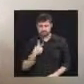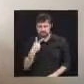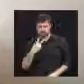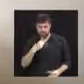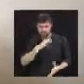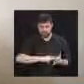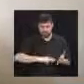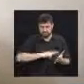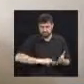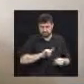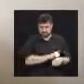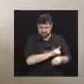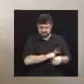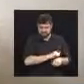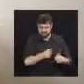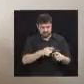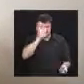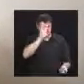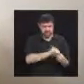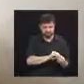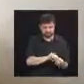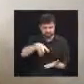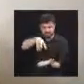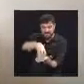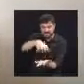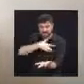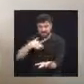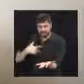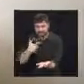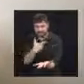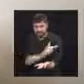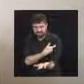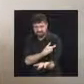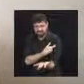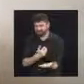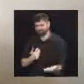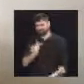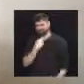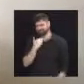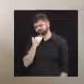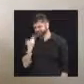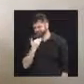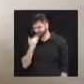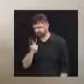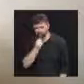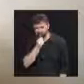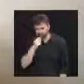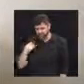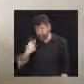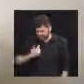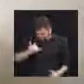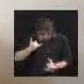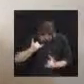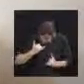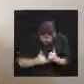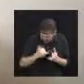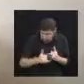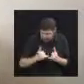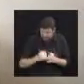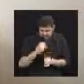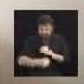2 técnicas da saúde integrativa em cada centro de saúde. Mas isso a gente não conseguiu, nós estávamos muito perto disso